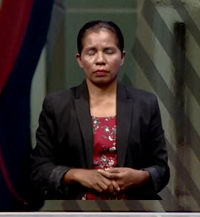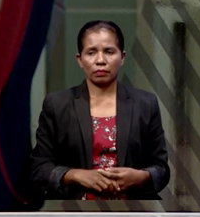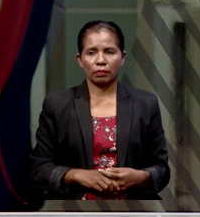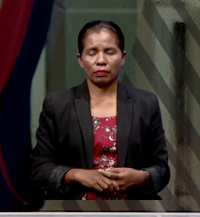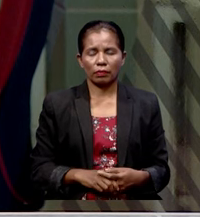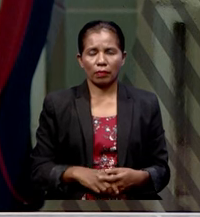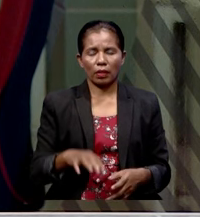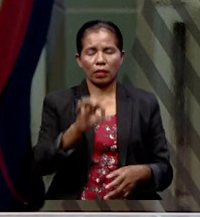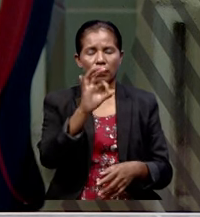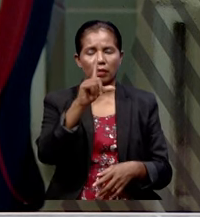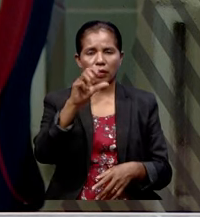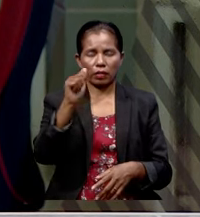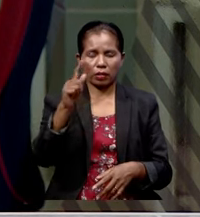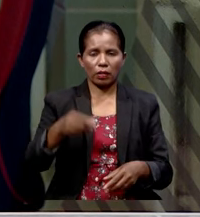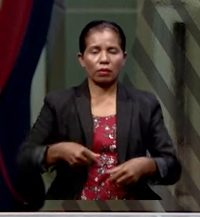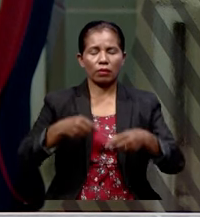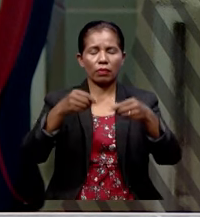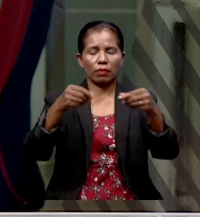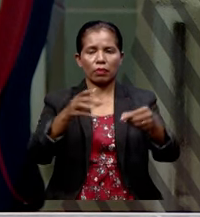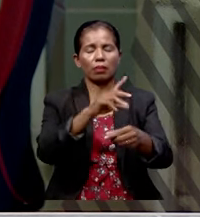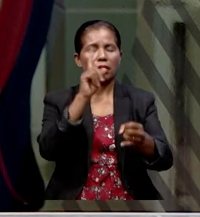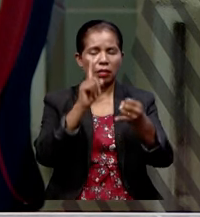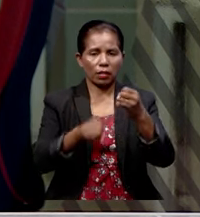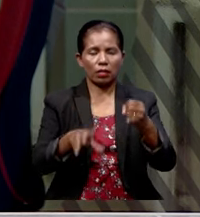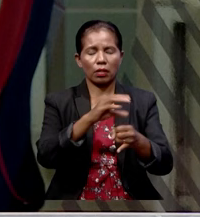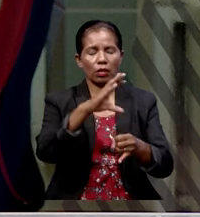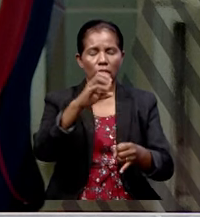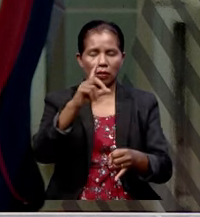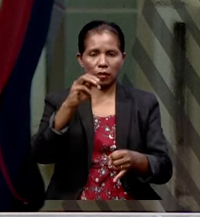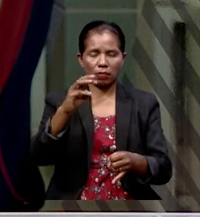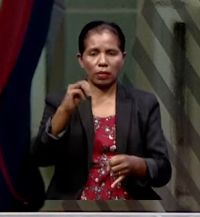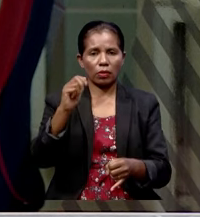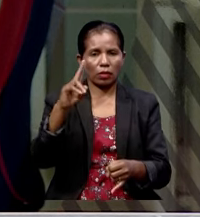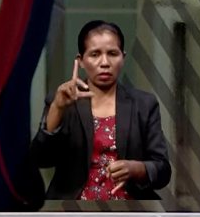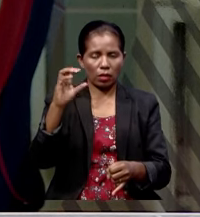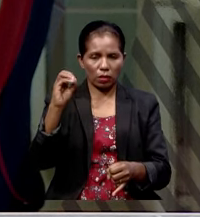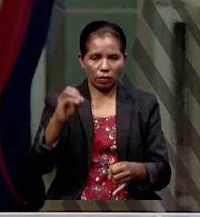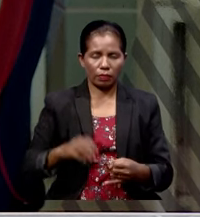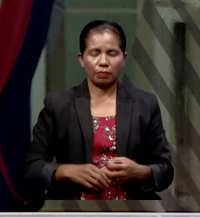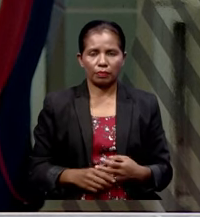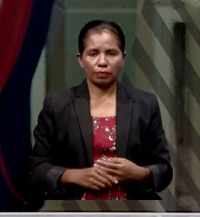Tenente General Fowler te like for menazin ikus basaldozu Colonel Maukalo.